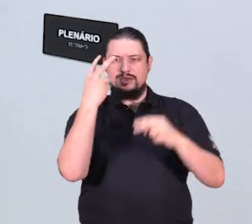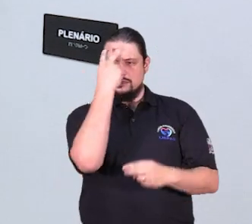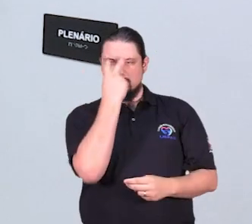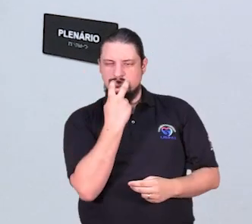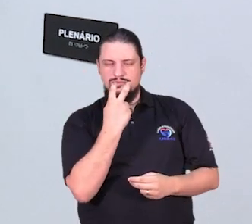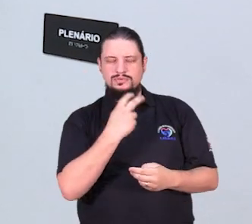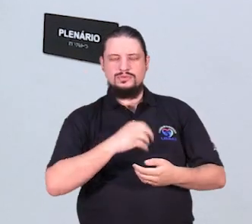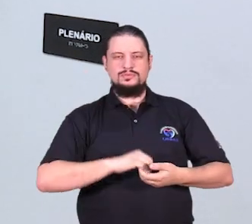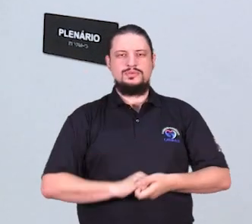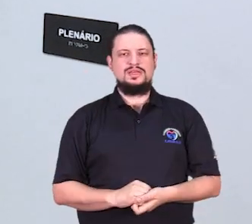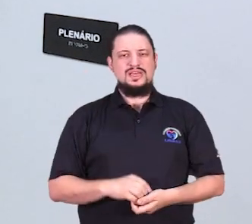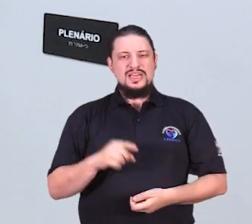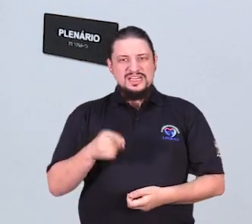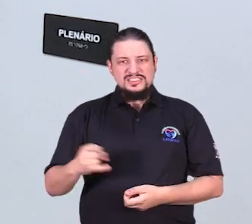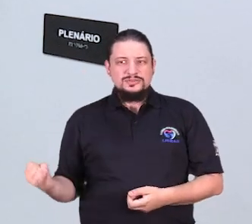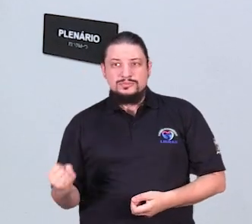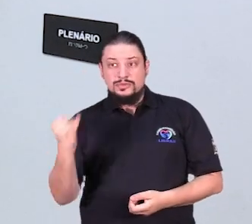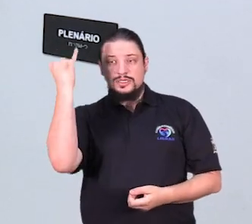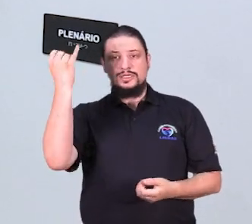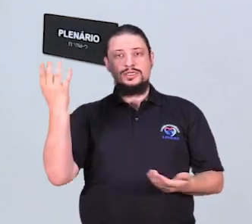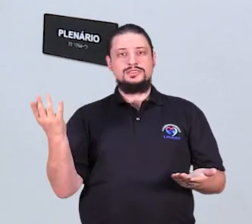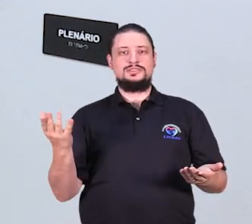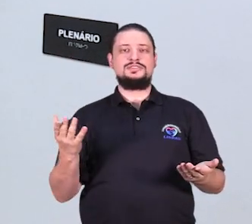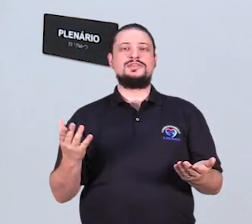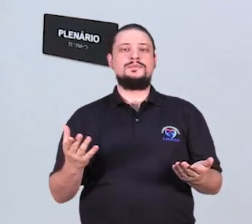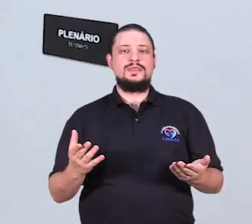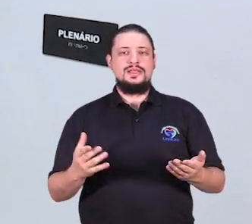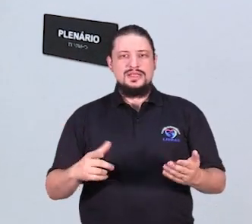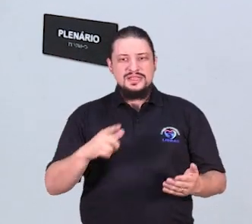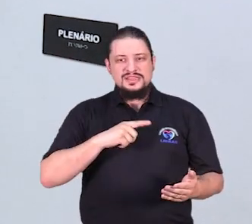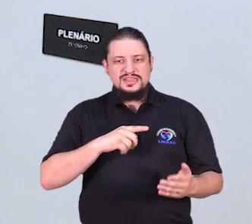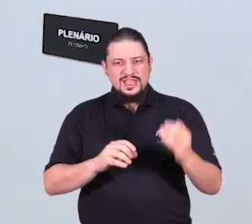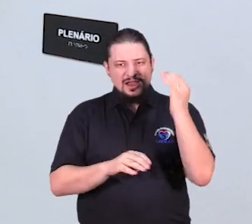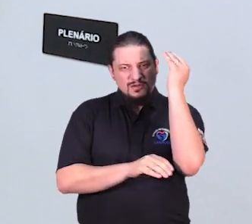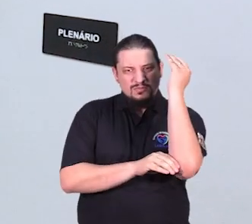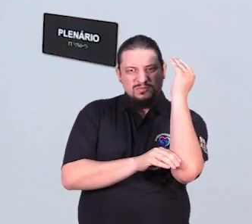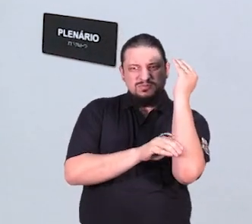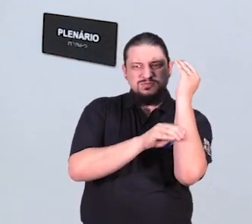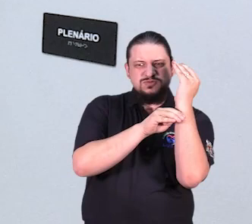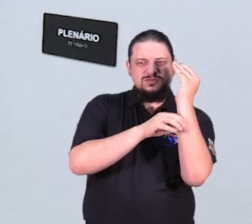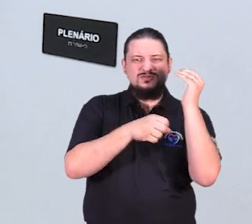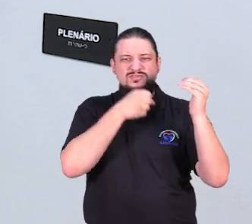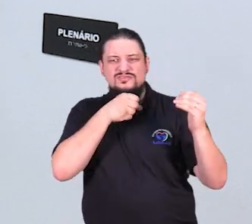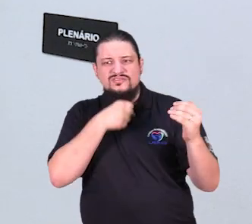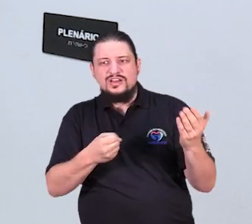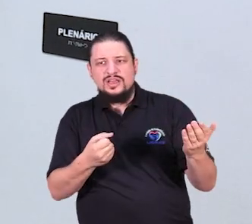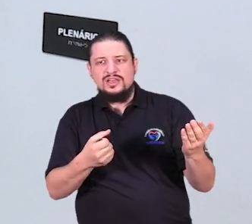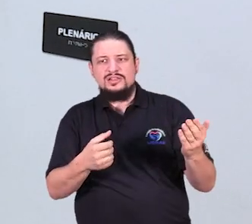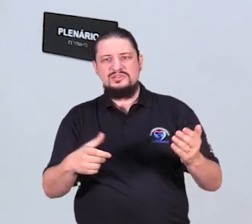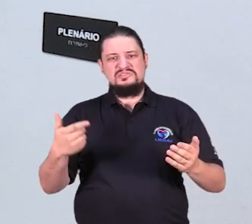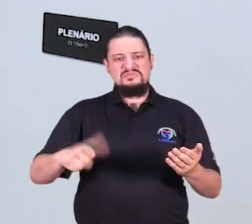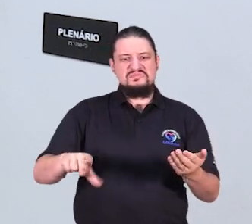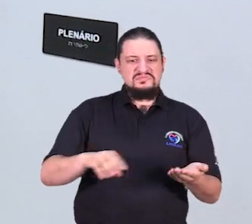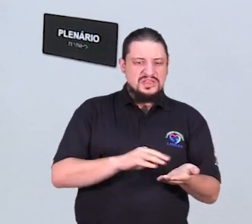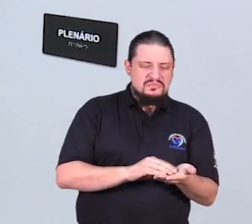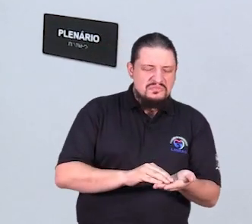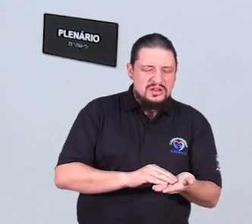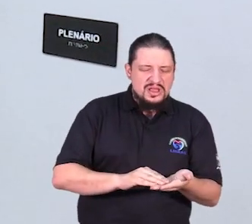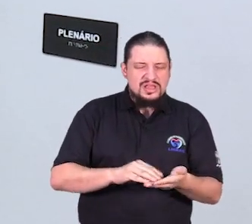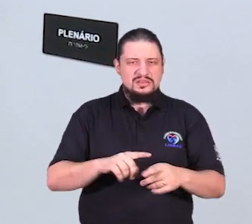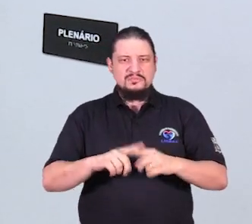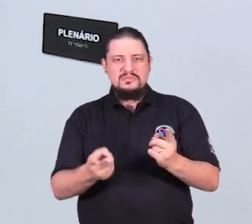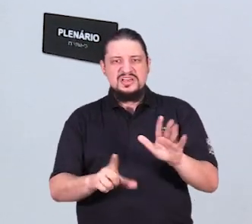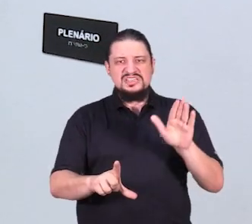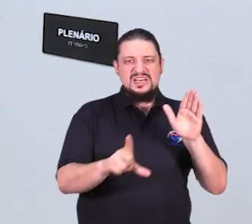isso é muito importante existe elevadores mais antigos que até hoje não foram implantados e a Lei pede